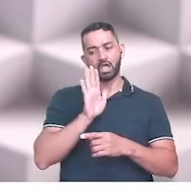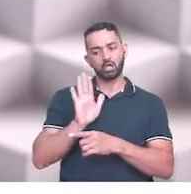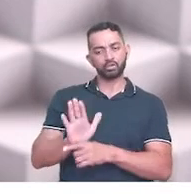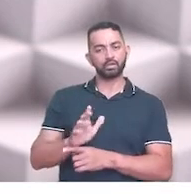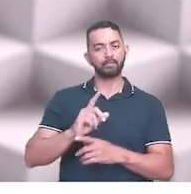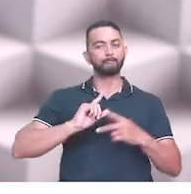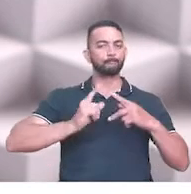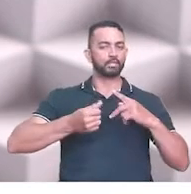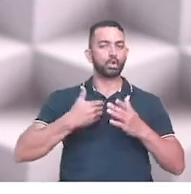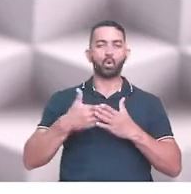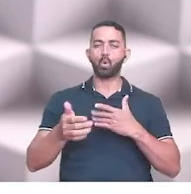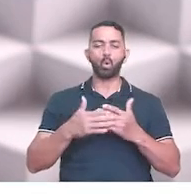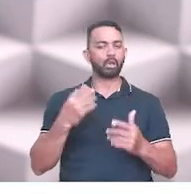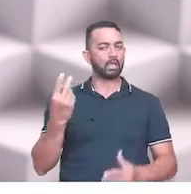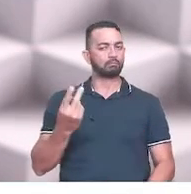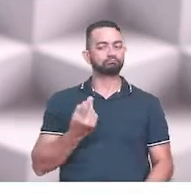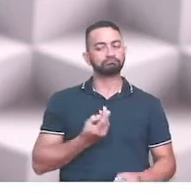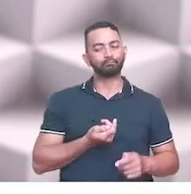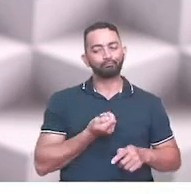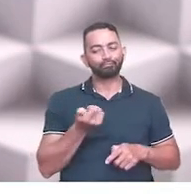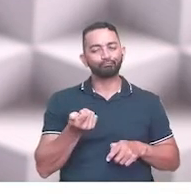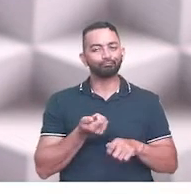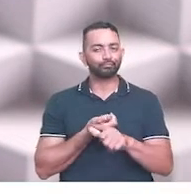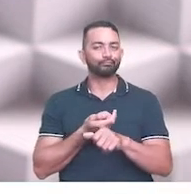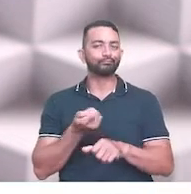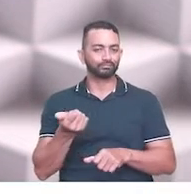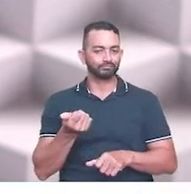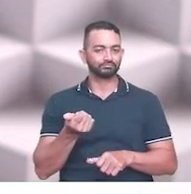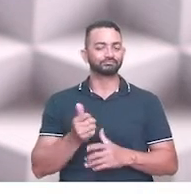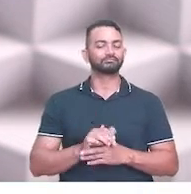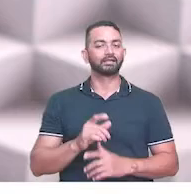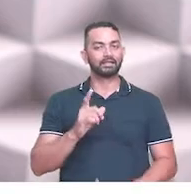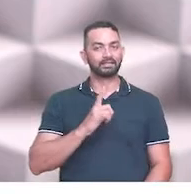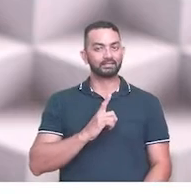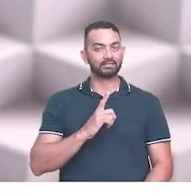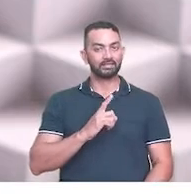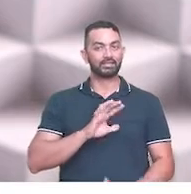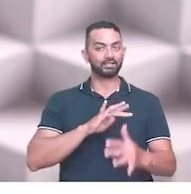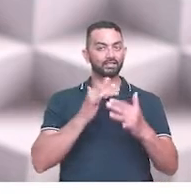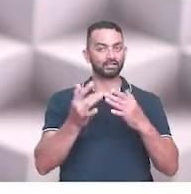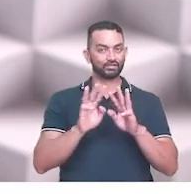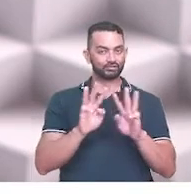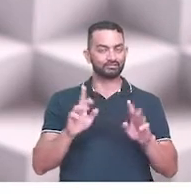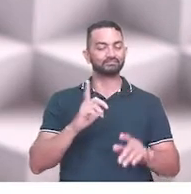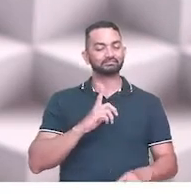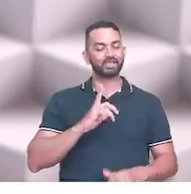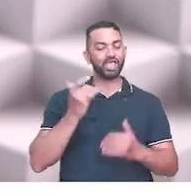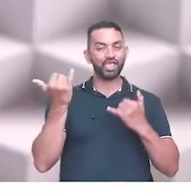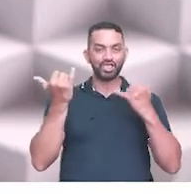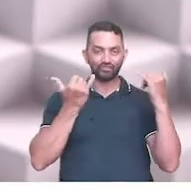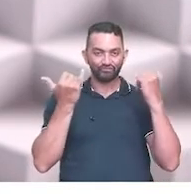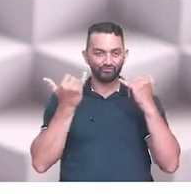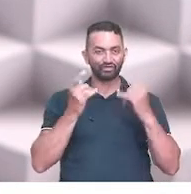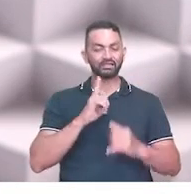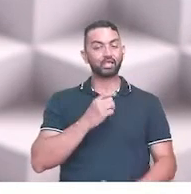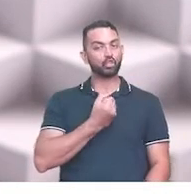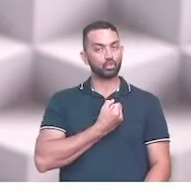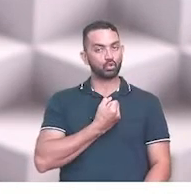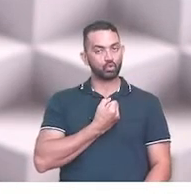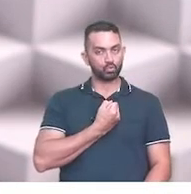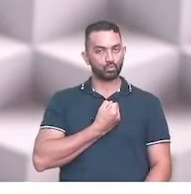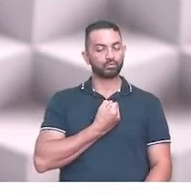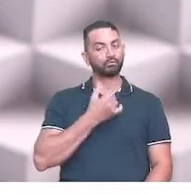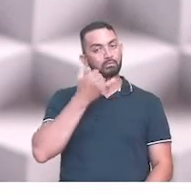para quem quiser ajudar pode estar fazendo pizza em qualquer valor para esse número também lá na nossa receita sociais de você encontra também mais informações